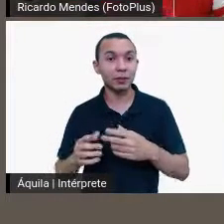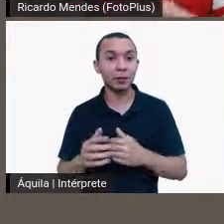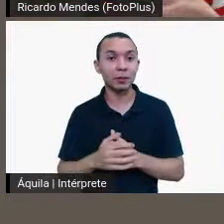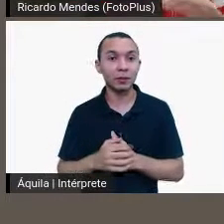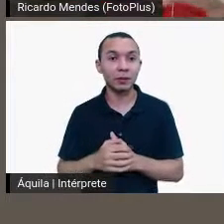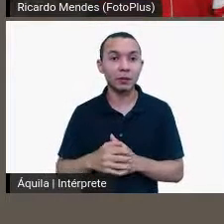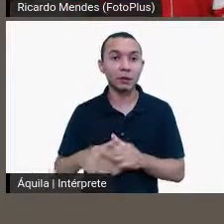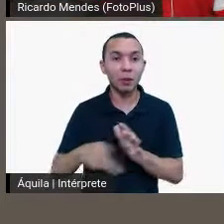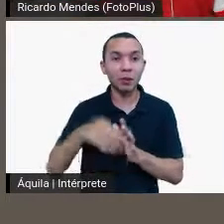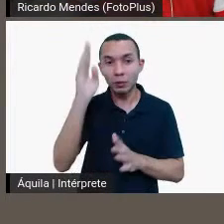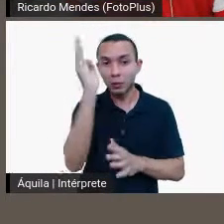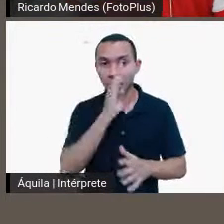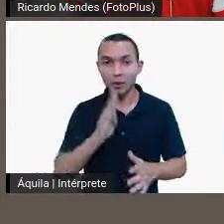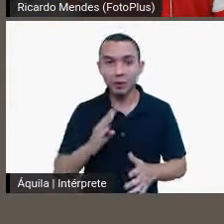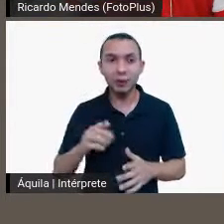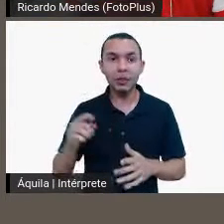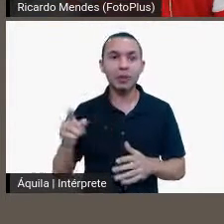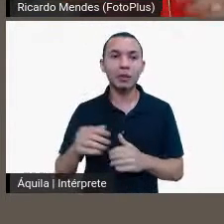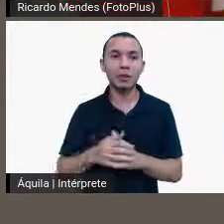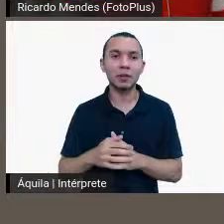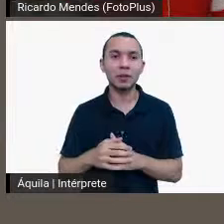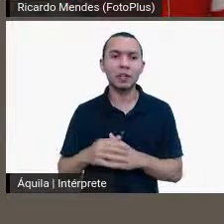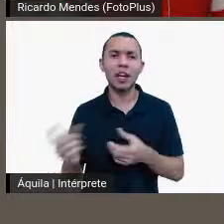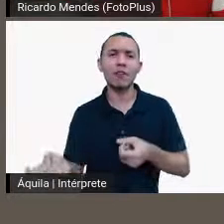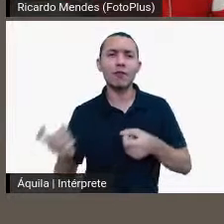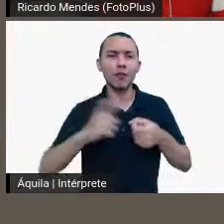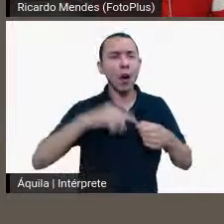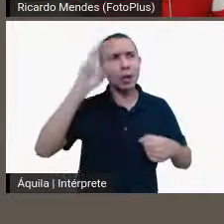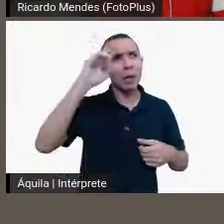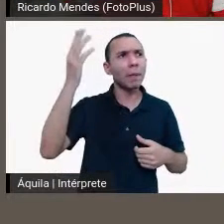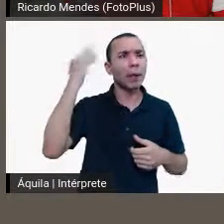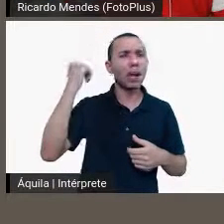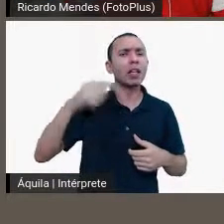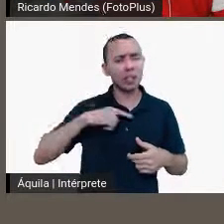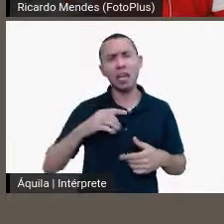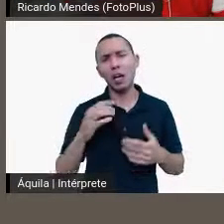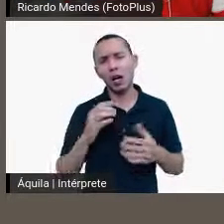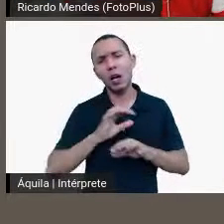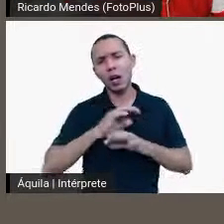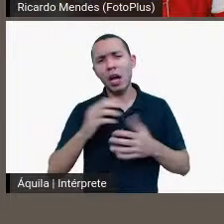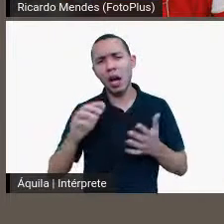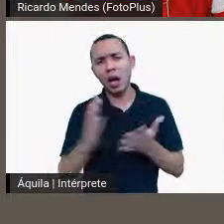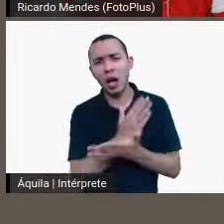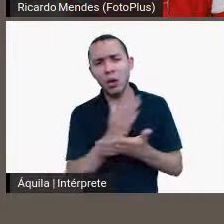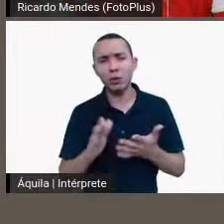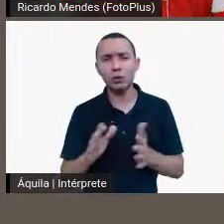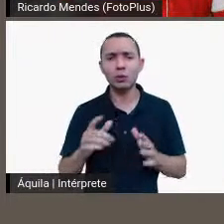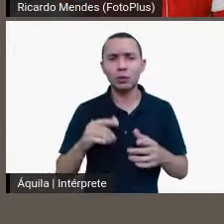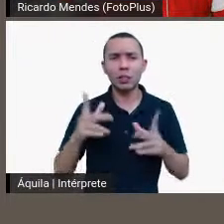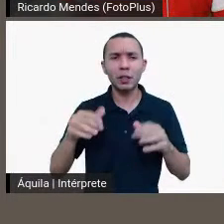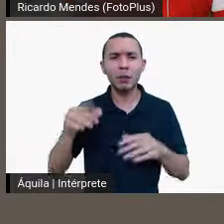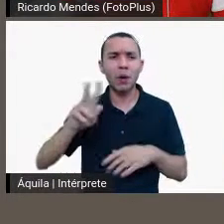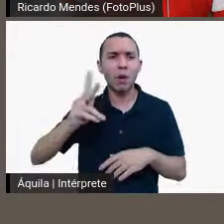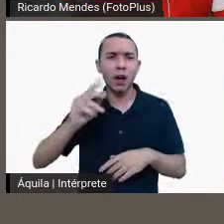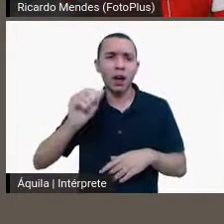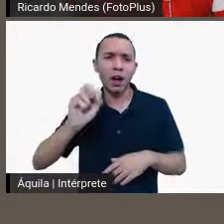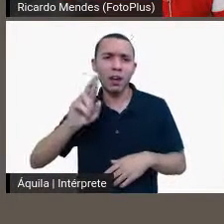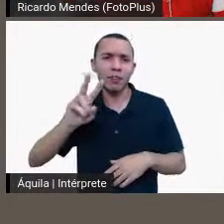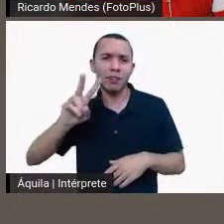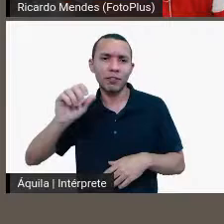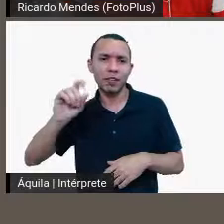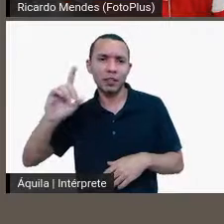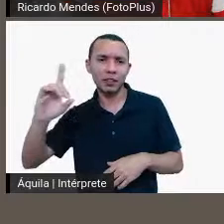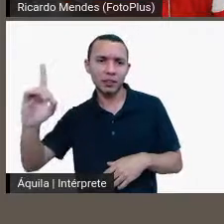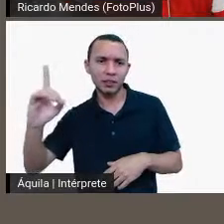fotoclubismo brasileiro, é extremamente retrógrado, embora tenha coisas fantásticas, como um programa de rádio, por exemplo. E aqueles que tiverem